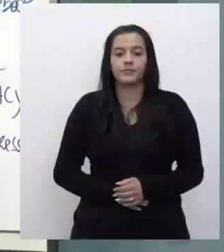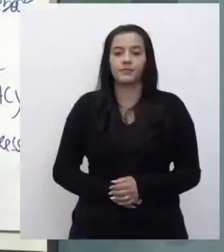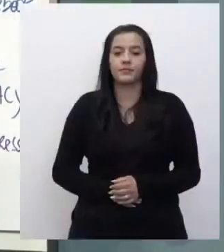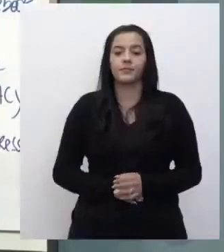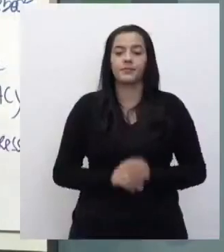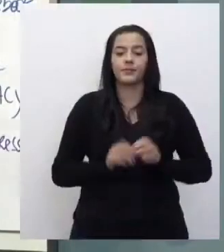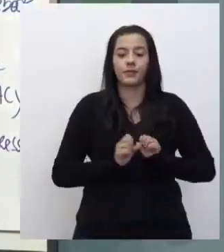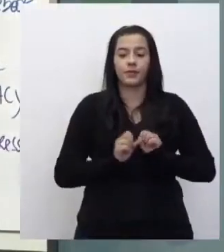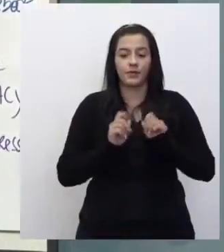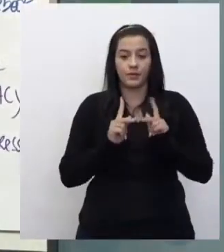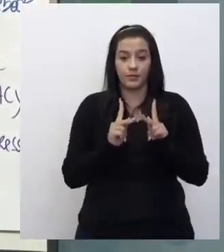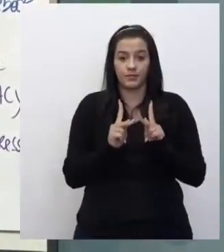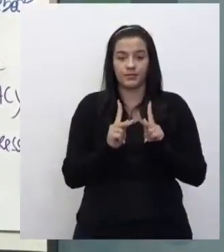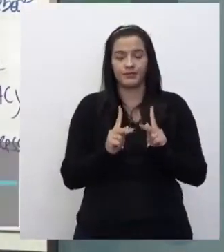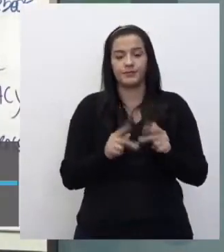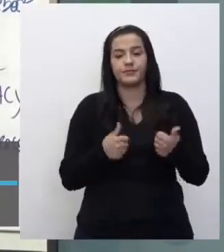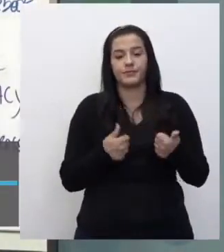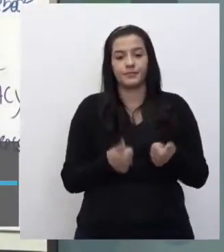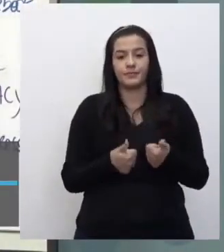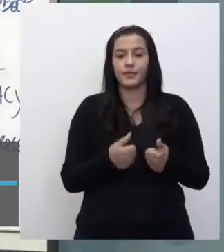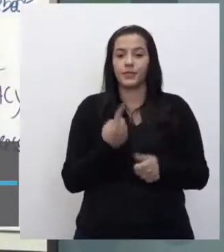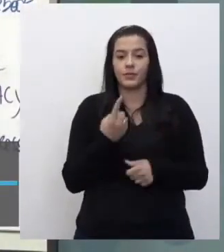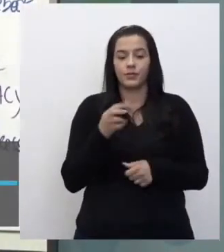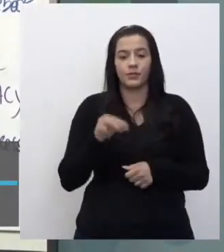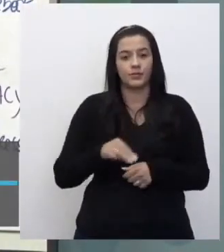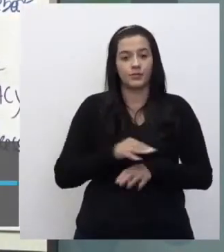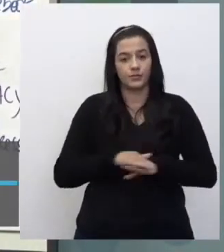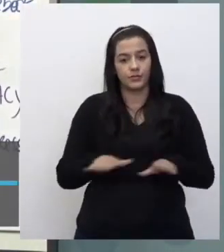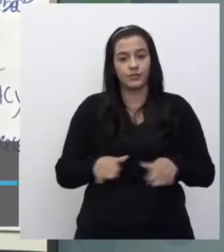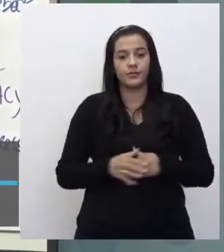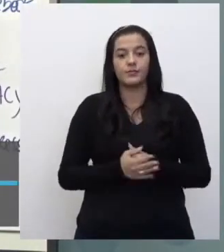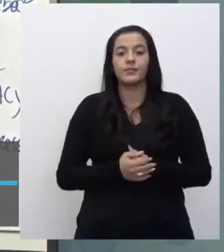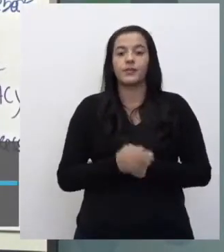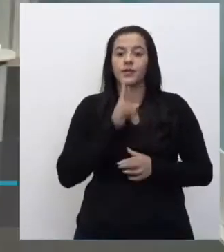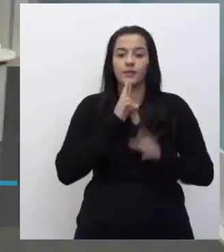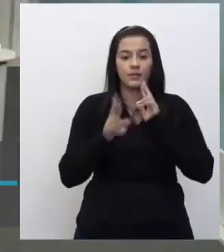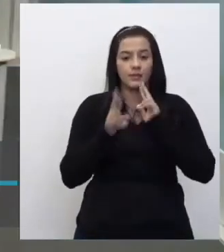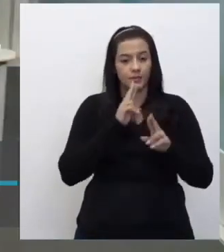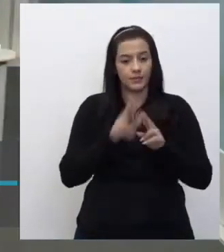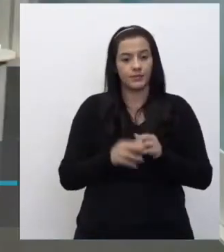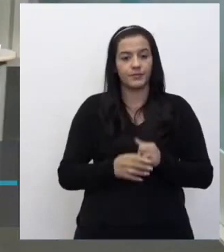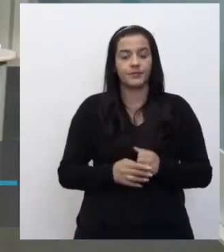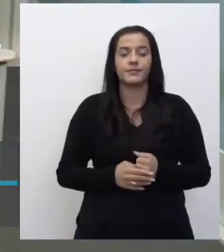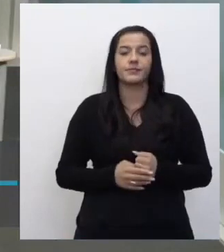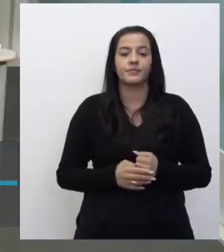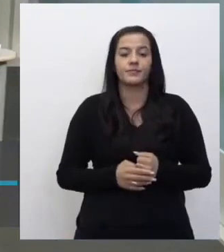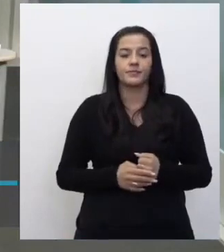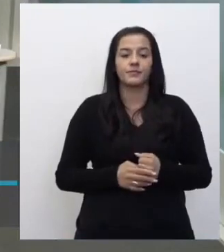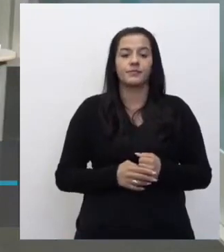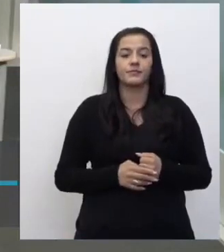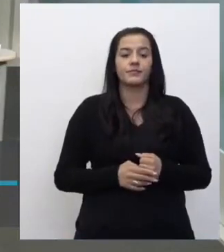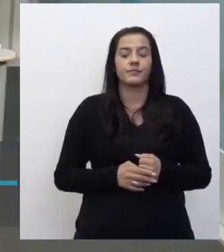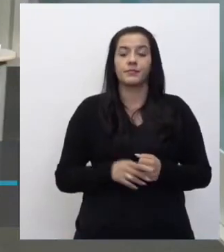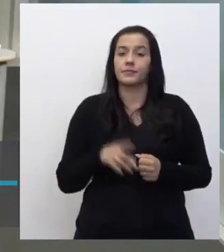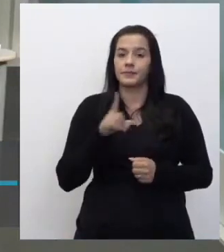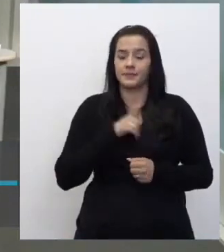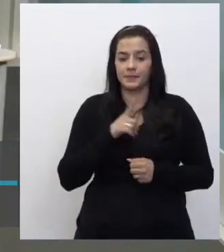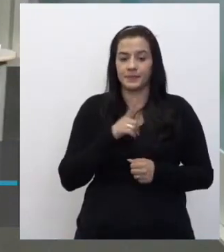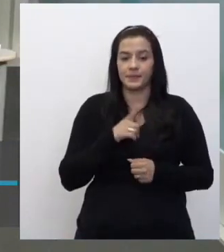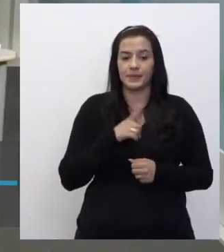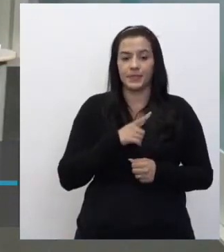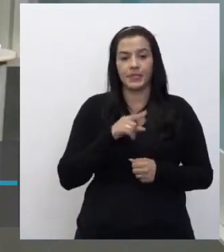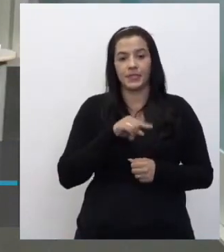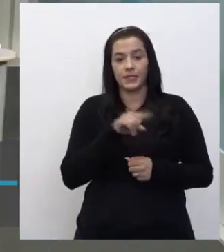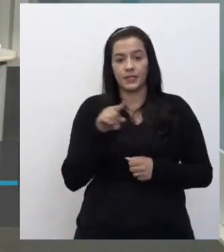Okay, Ed, we are back. 1 minute is gone. 1 minute já se passou. Do we have any answers? Temos respostas aí? Yes, it was a memory test, João. Foi um teste de memória